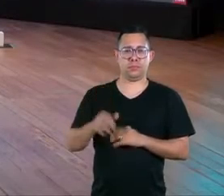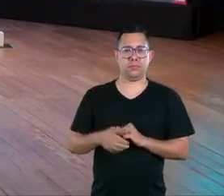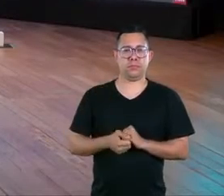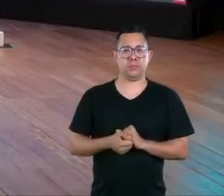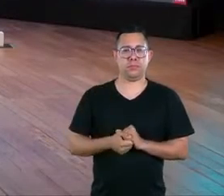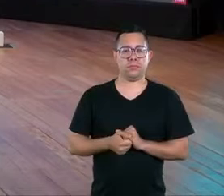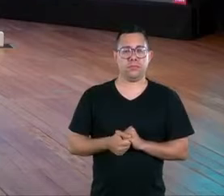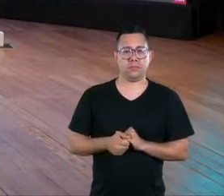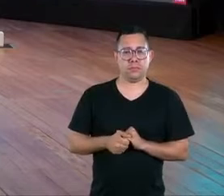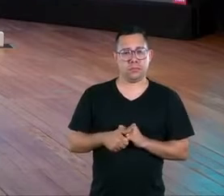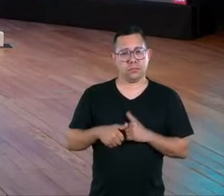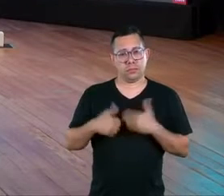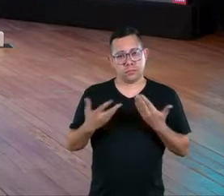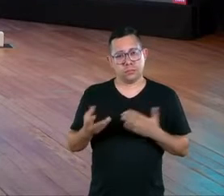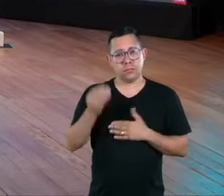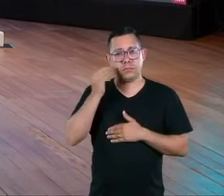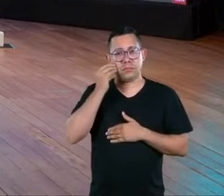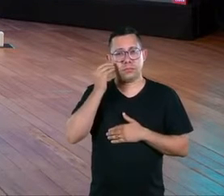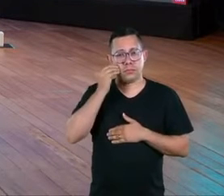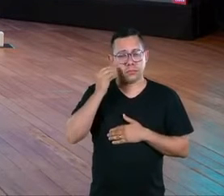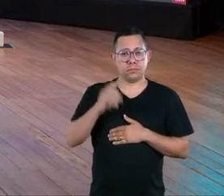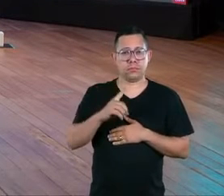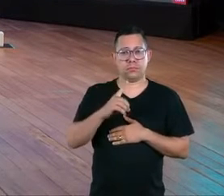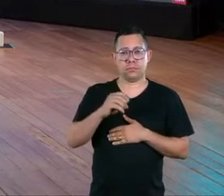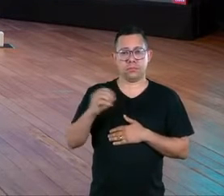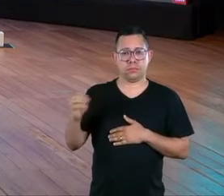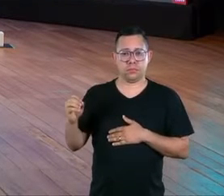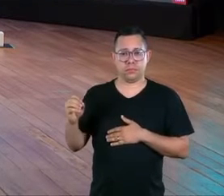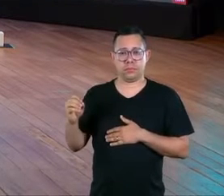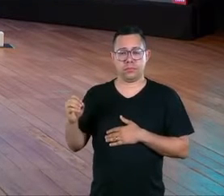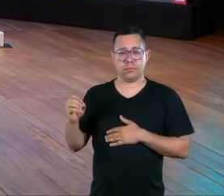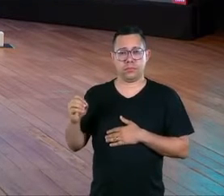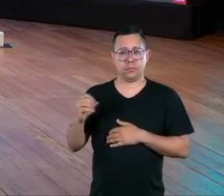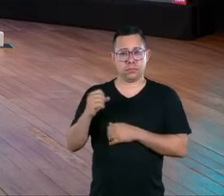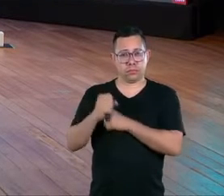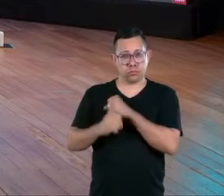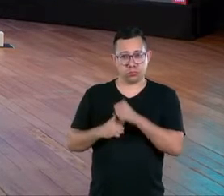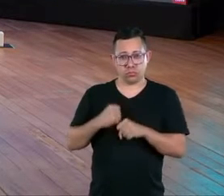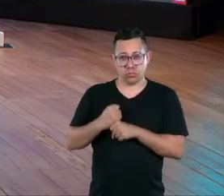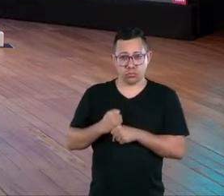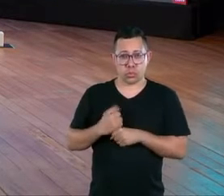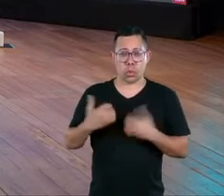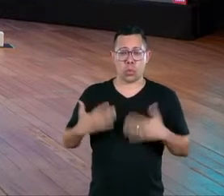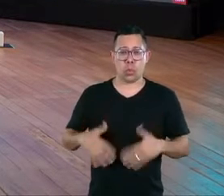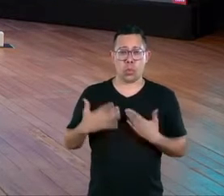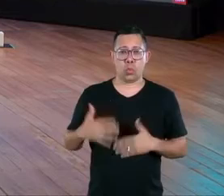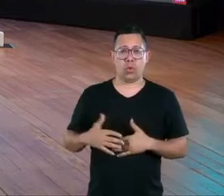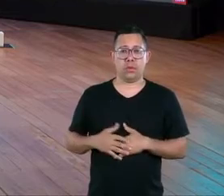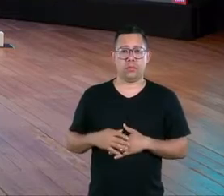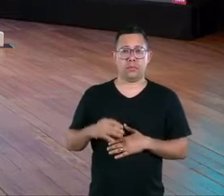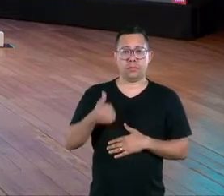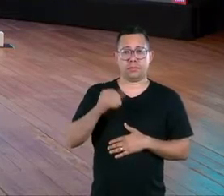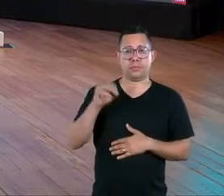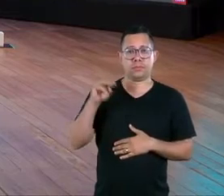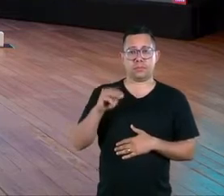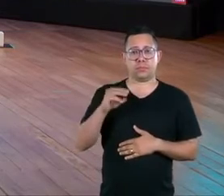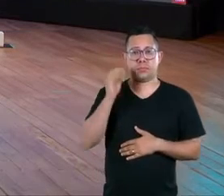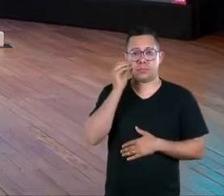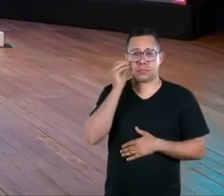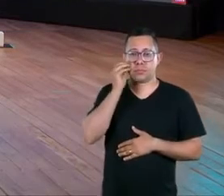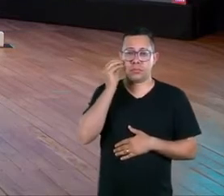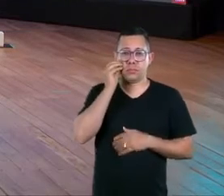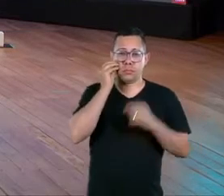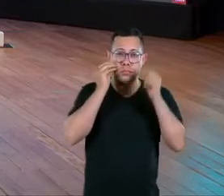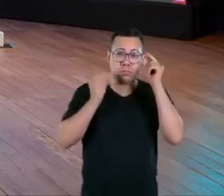Bom, eu vou tentar falar de 100 anos de uma existência robusta e muito produtiva em 10 minutos, não é? Que é